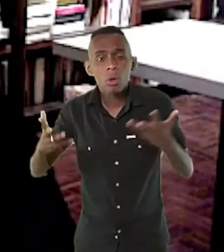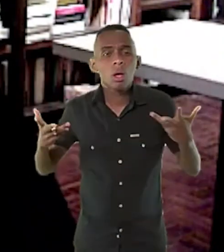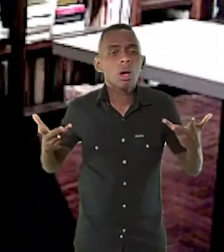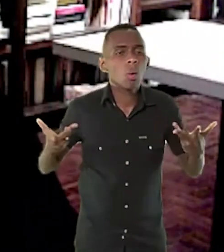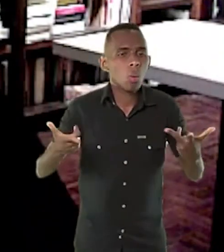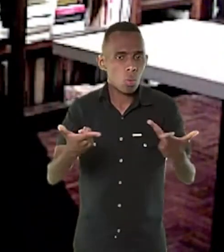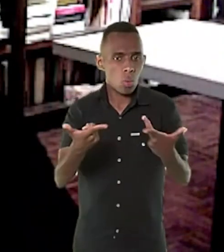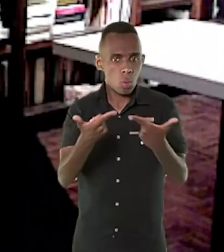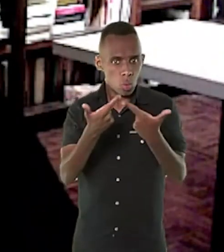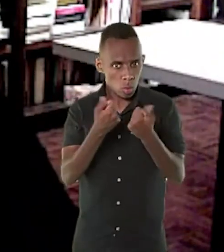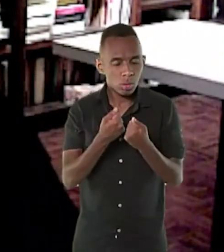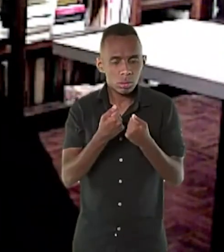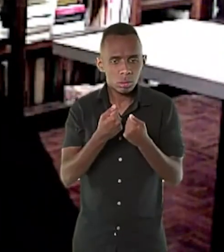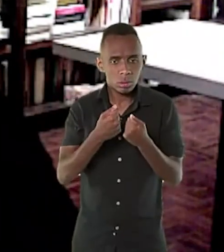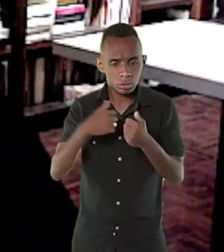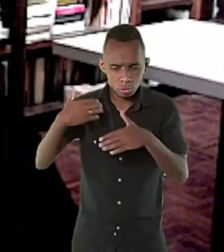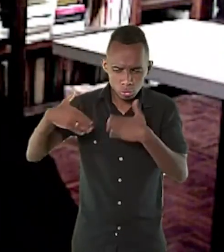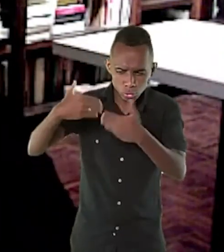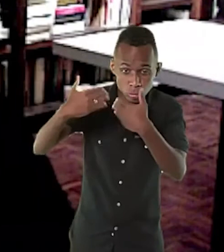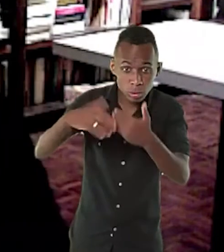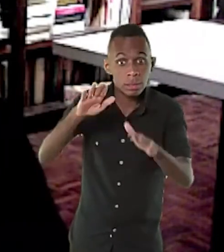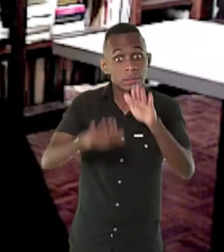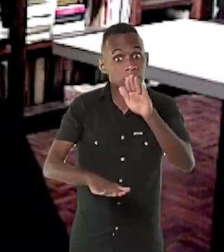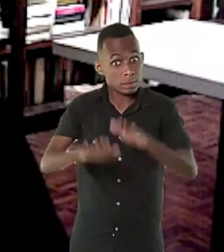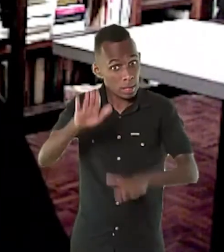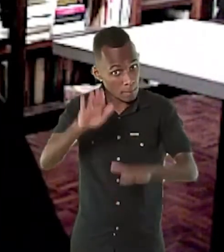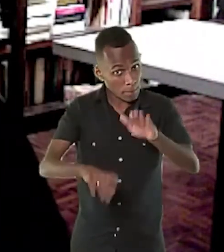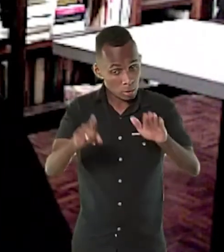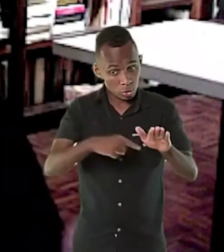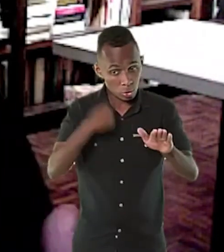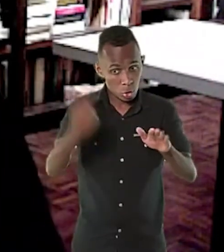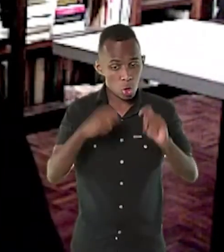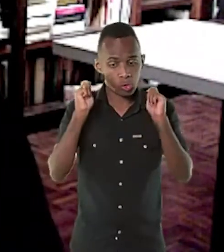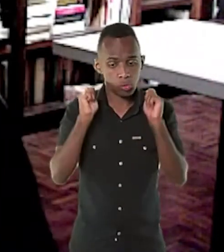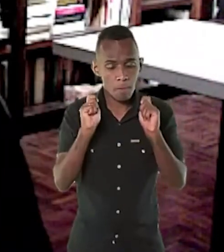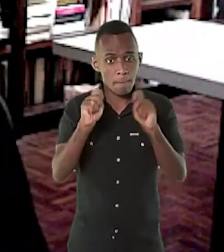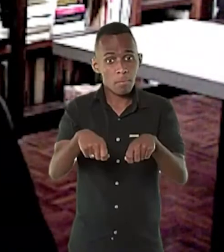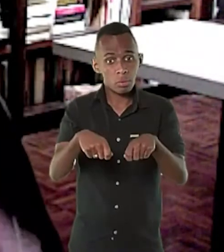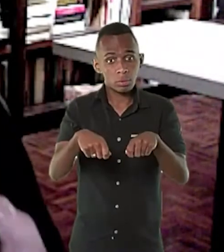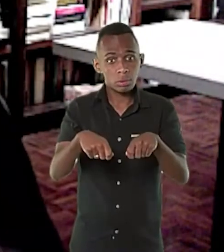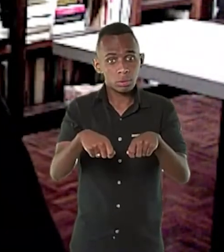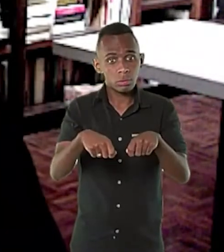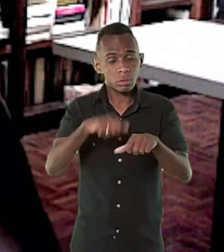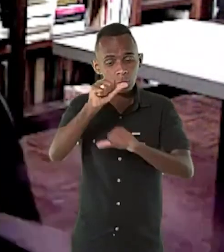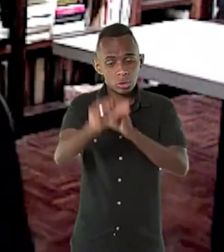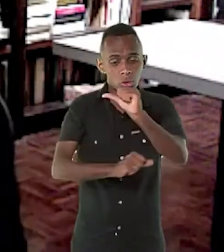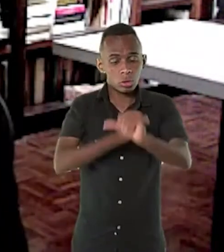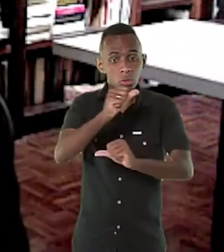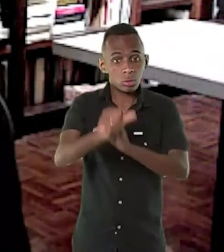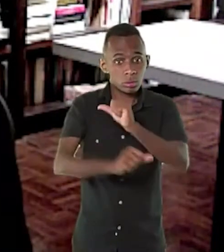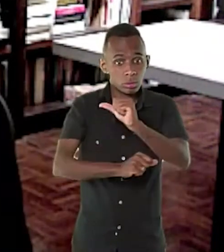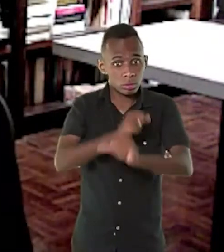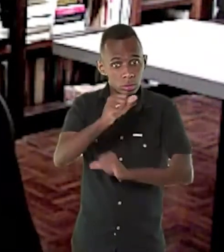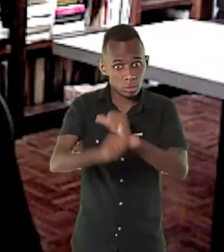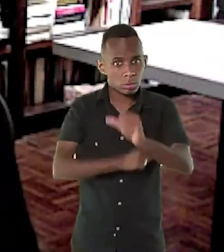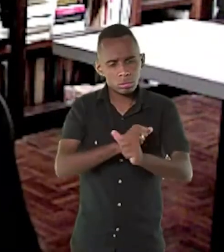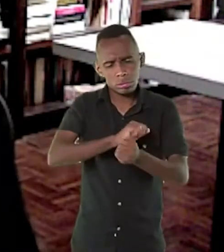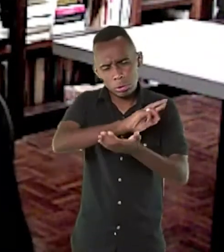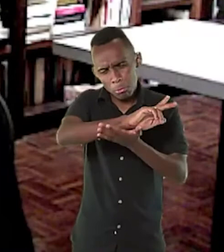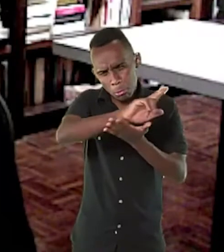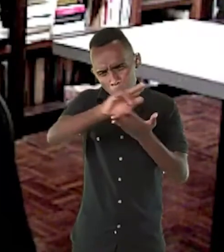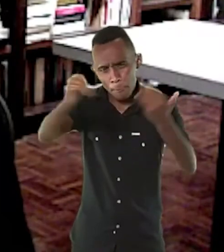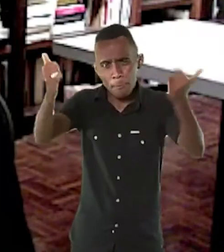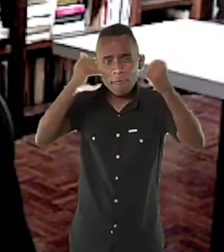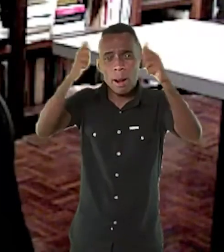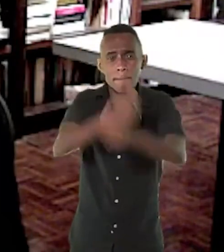qualidade desses processos dependem da nossa capacidade de transformar esse manancial de dados